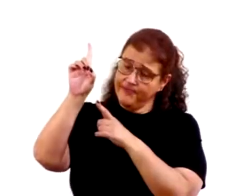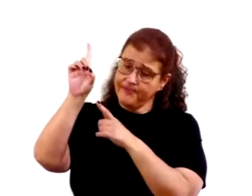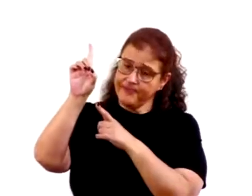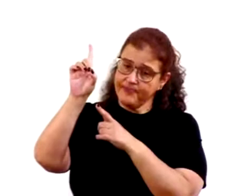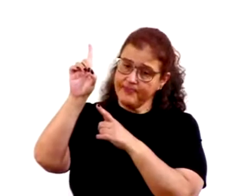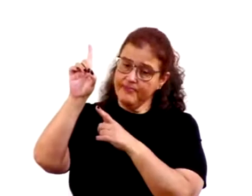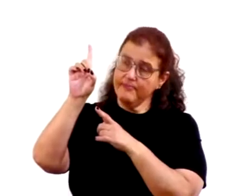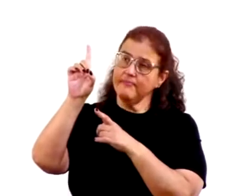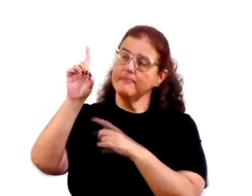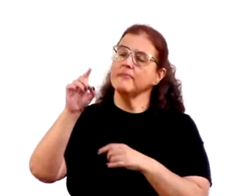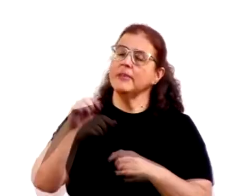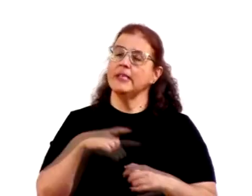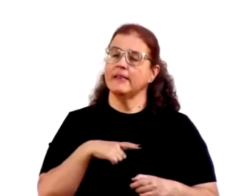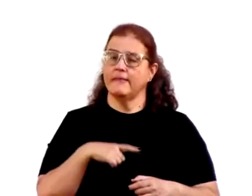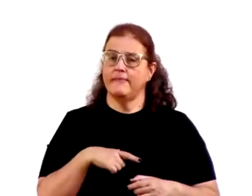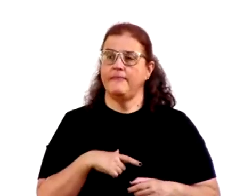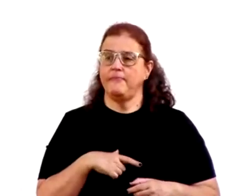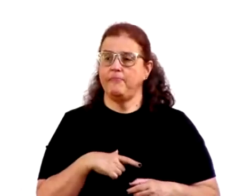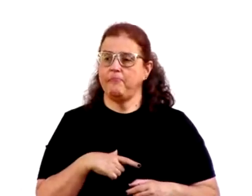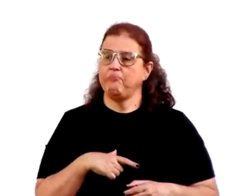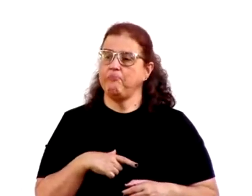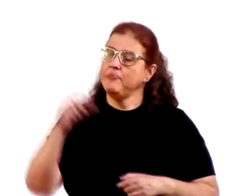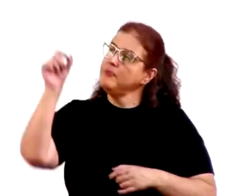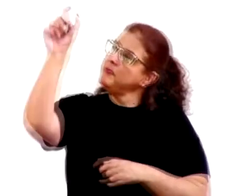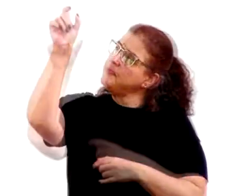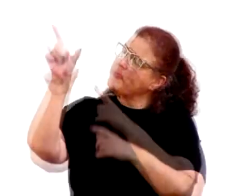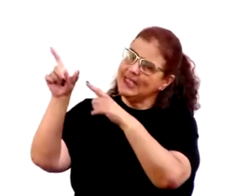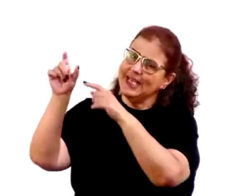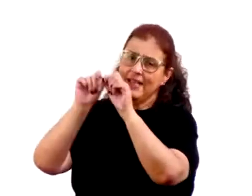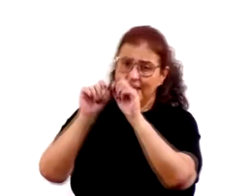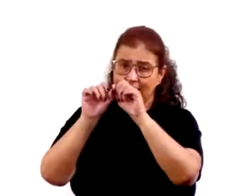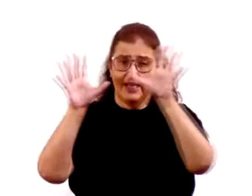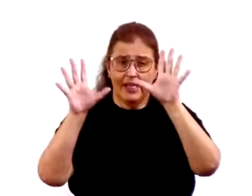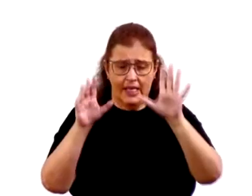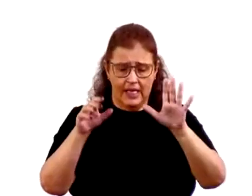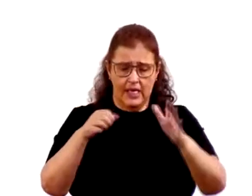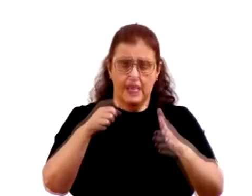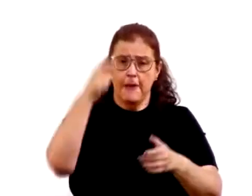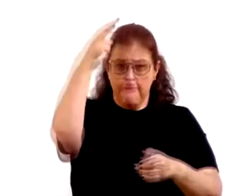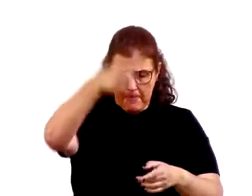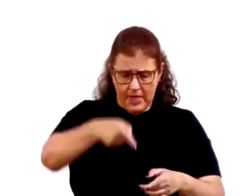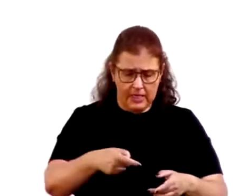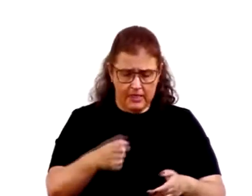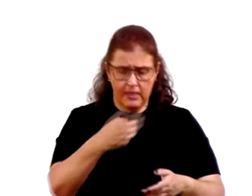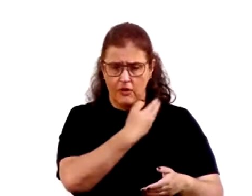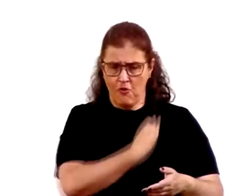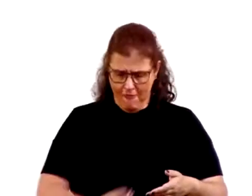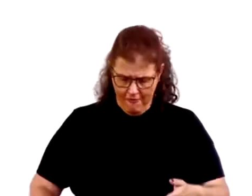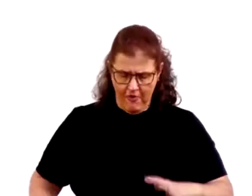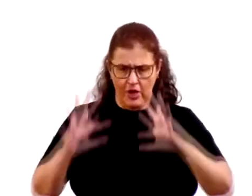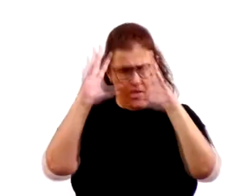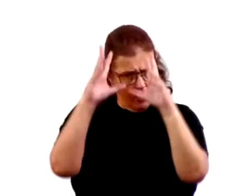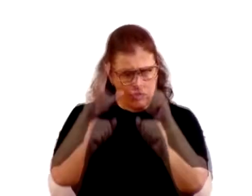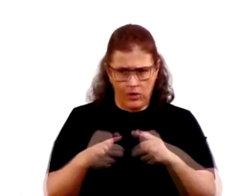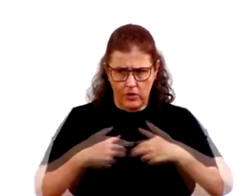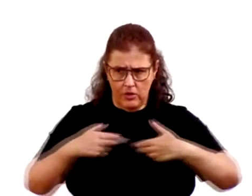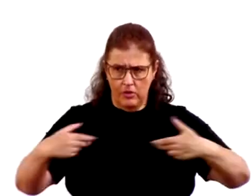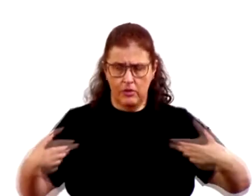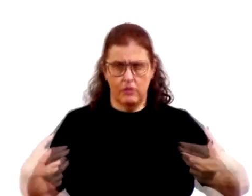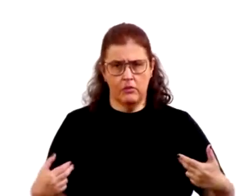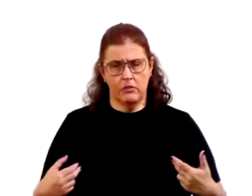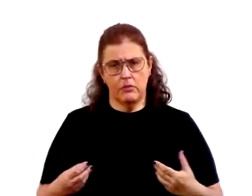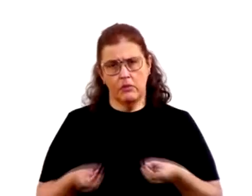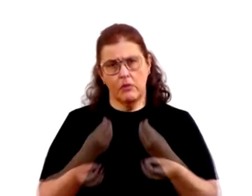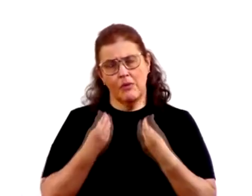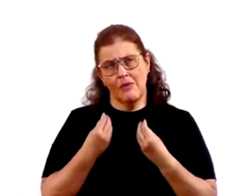Senhor é este, se Ele cria, estabelece, governa, tem como se relacionar com